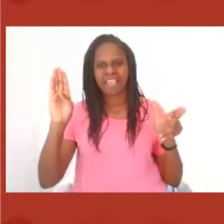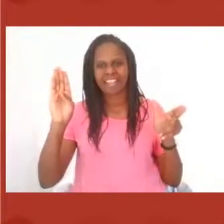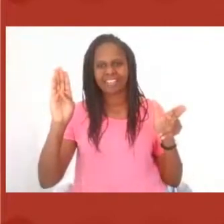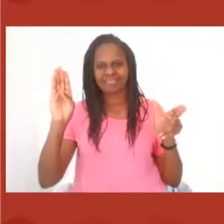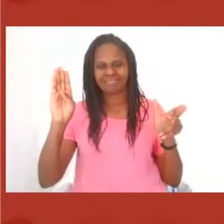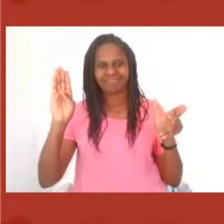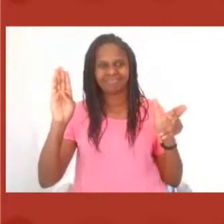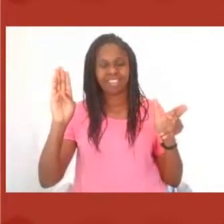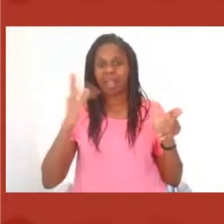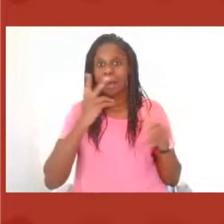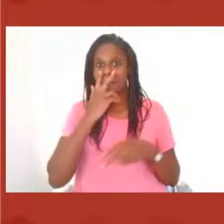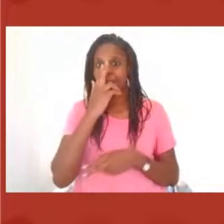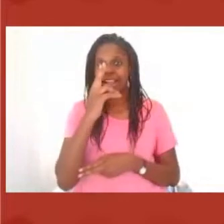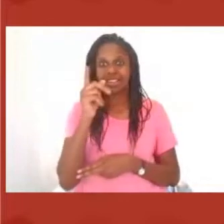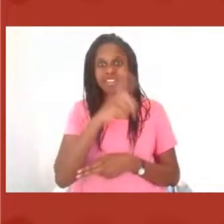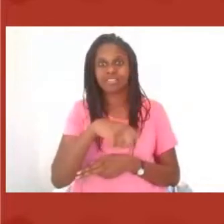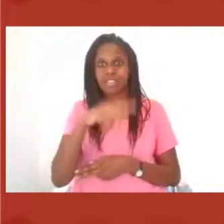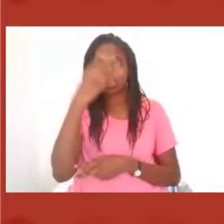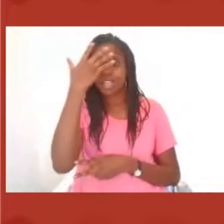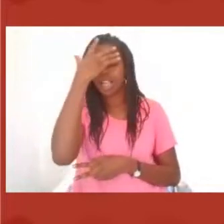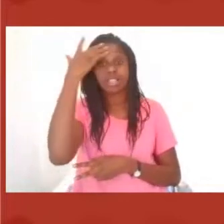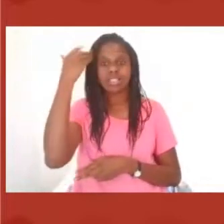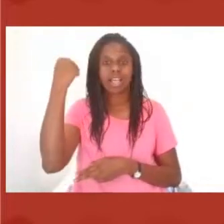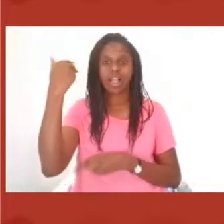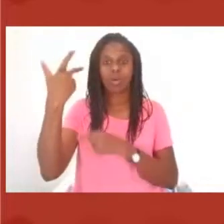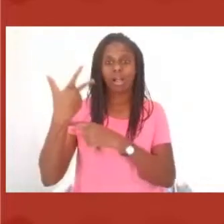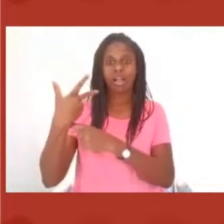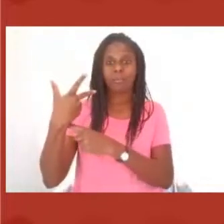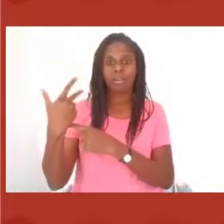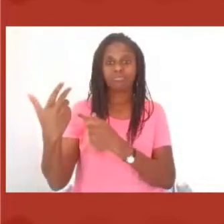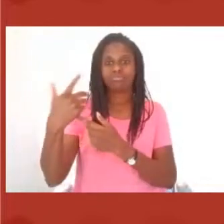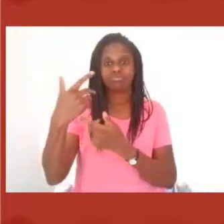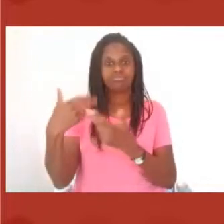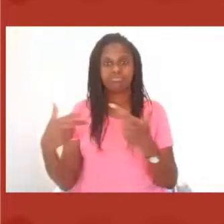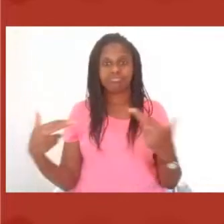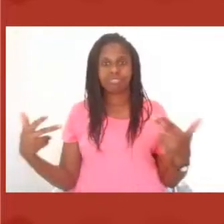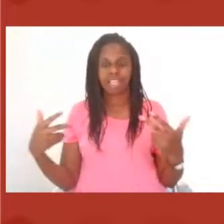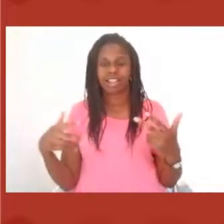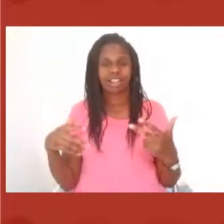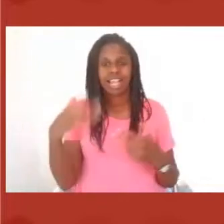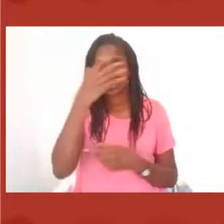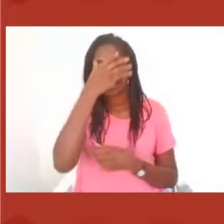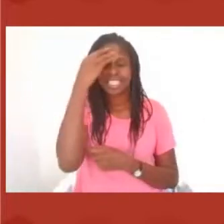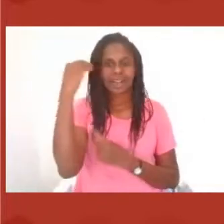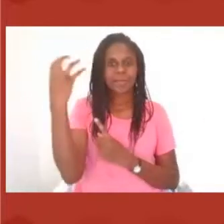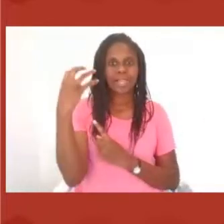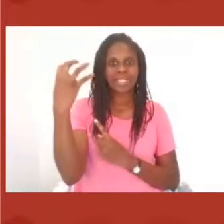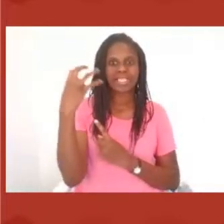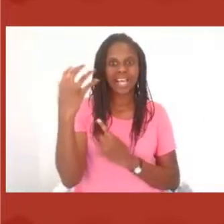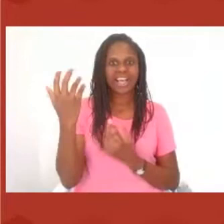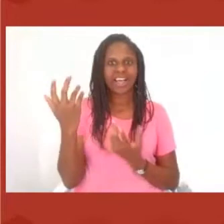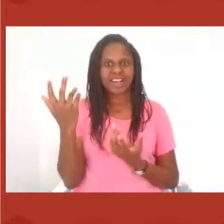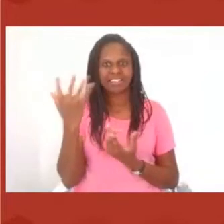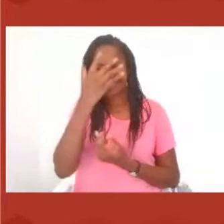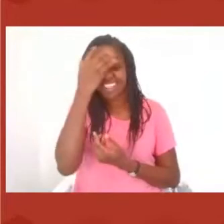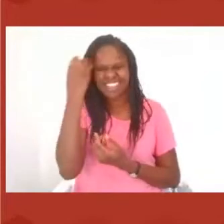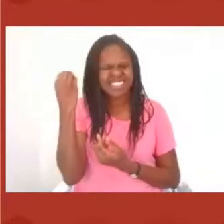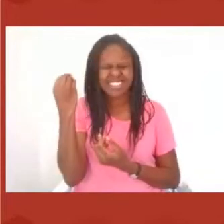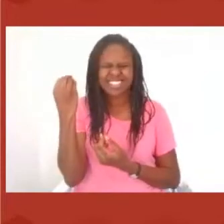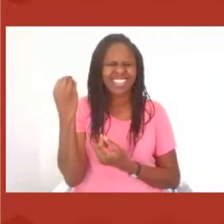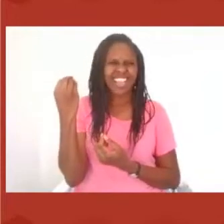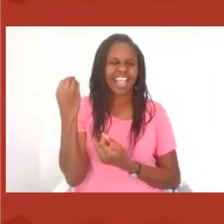vocês esqueceram, vocês se concentraram em tudo aqui e esqueceram um pouquinho dessa pressão, dessa questão de vocês estarem